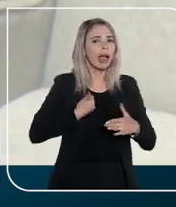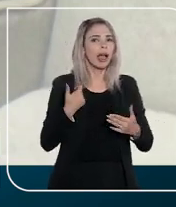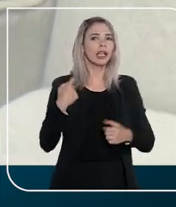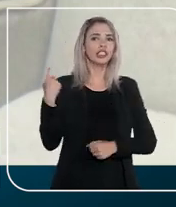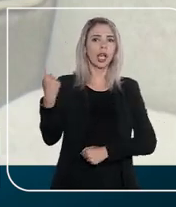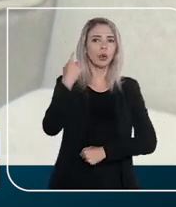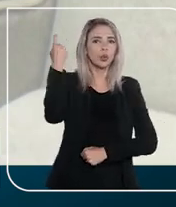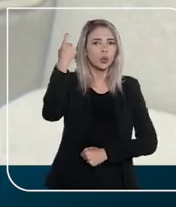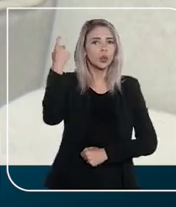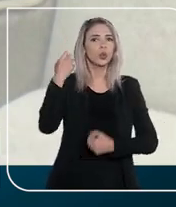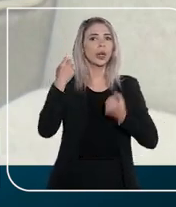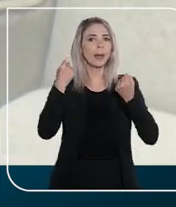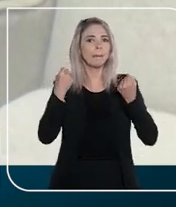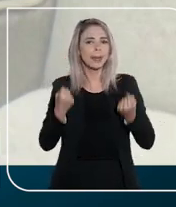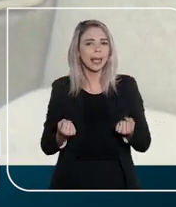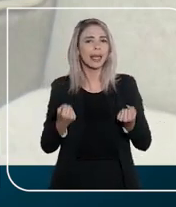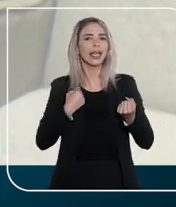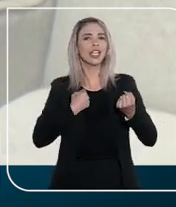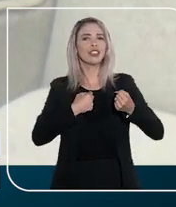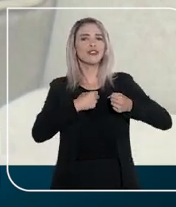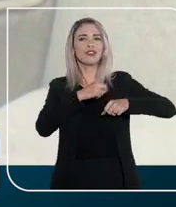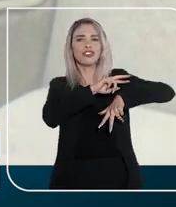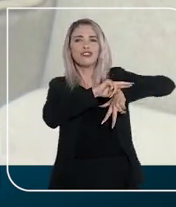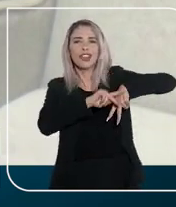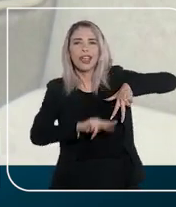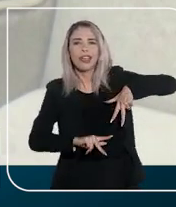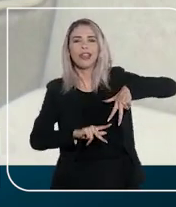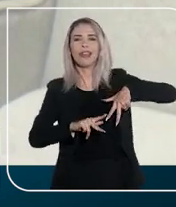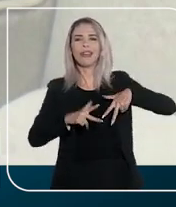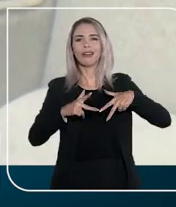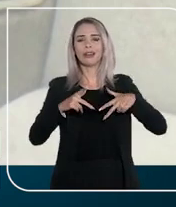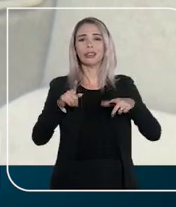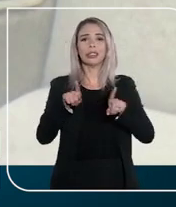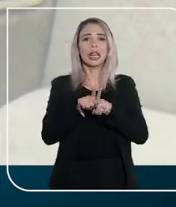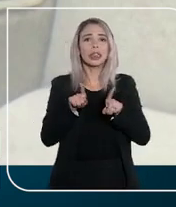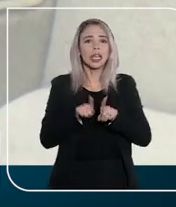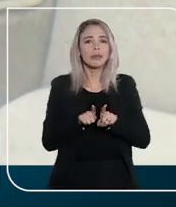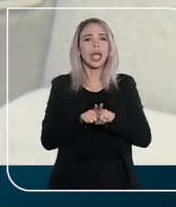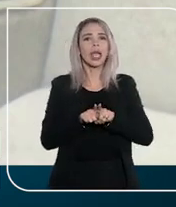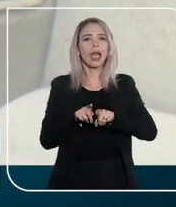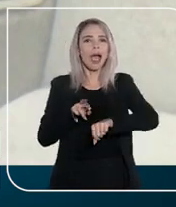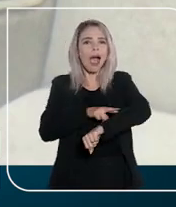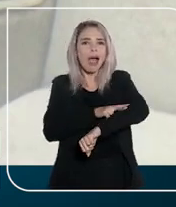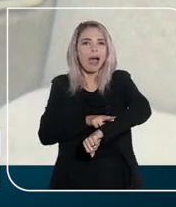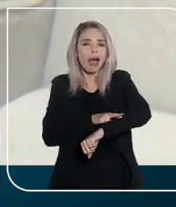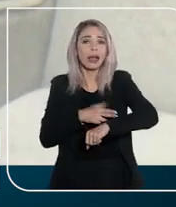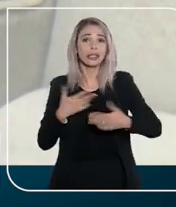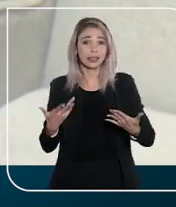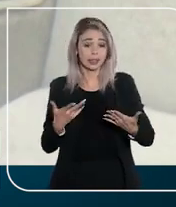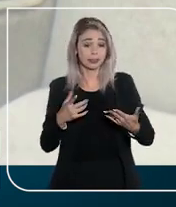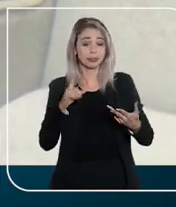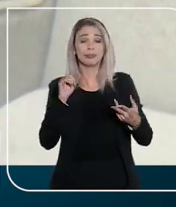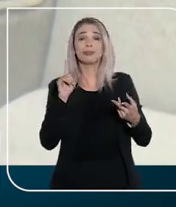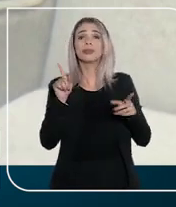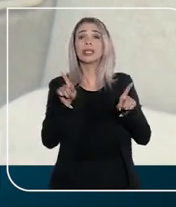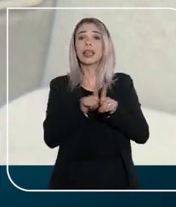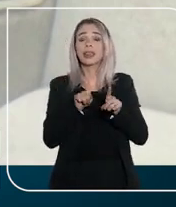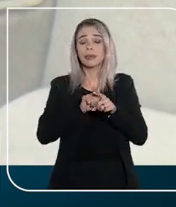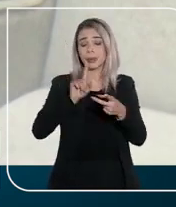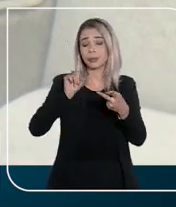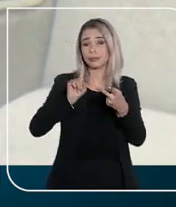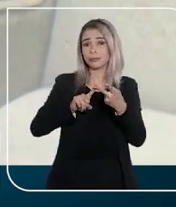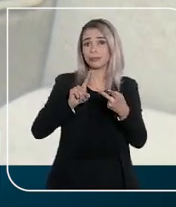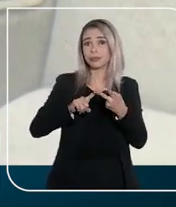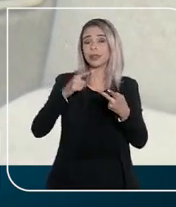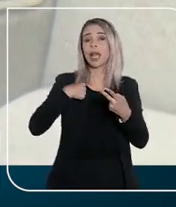altura, peso, questões de gênero, questões raciais também. Também há questionamentos em relação